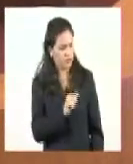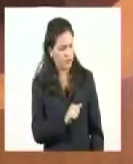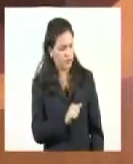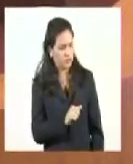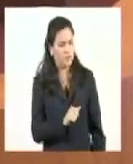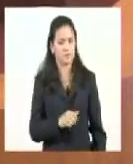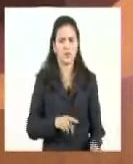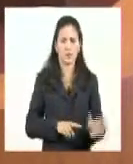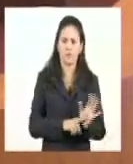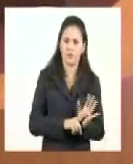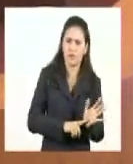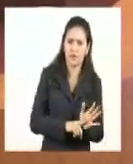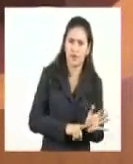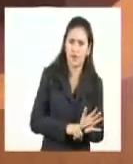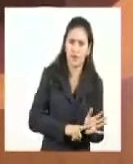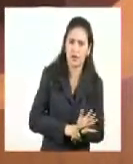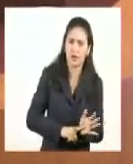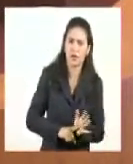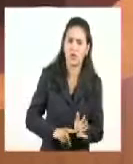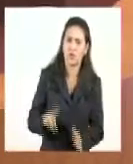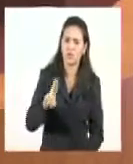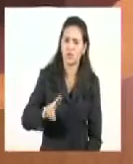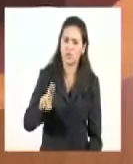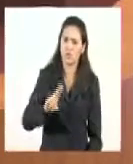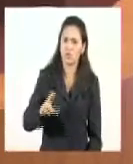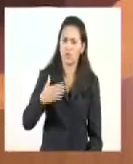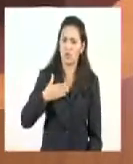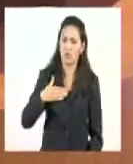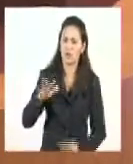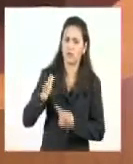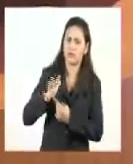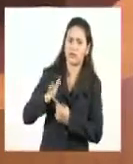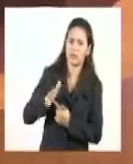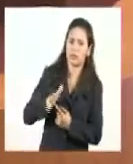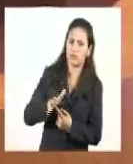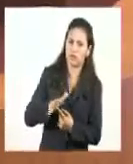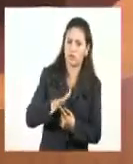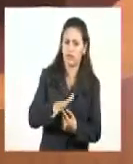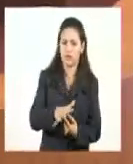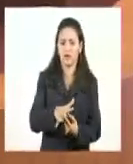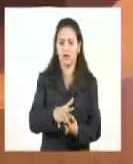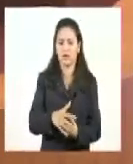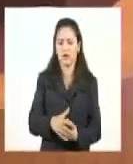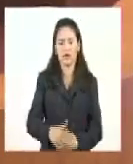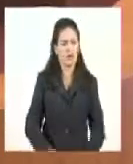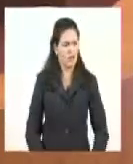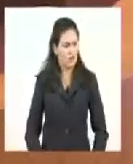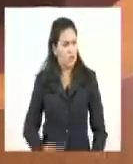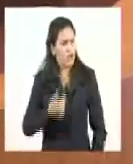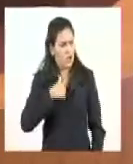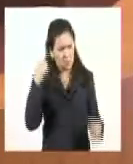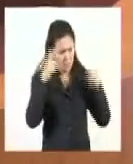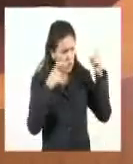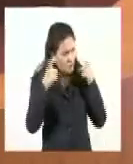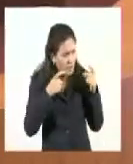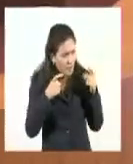investigar o meu uso de helicóptero. Acha que me preocupei? Nunca nem